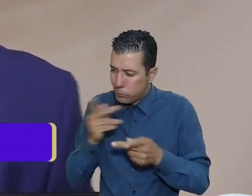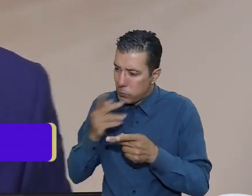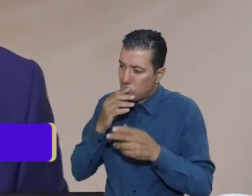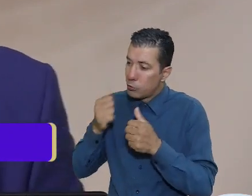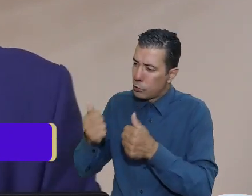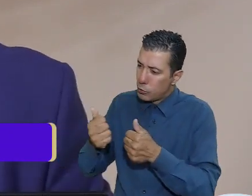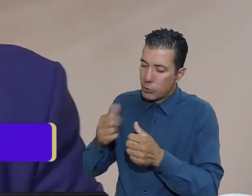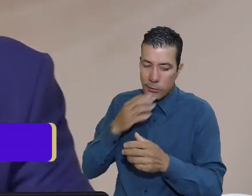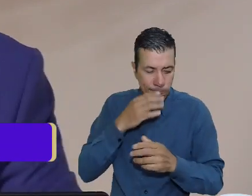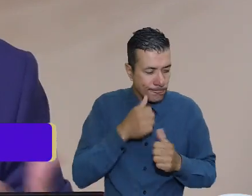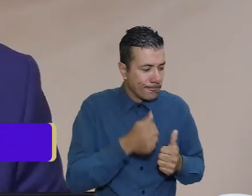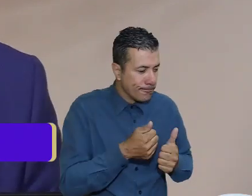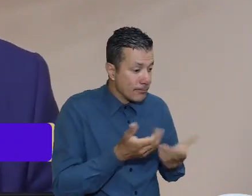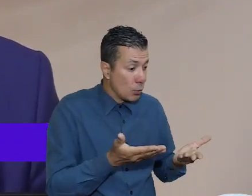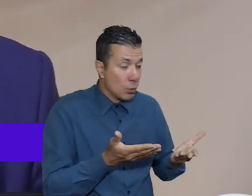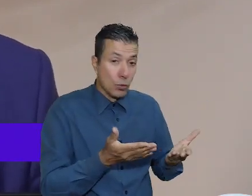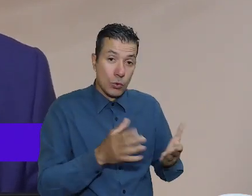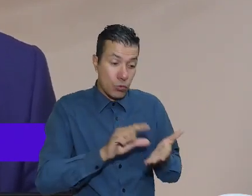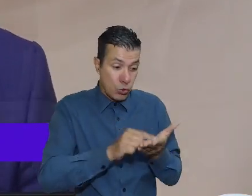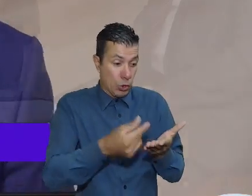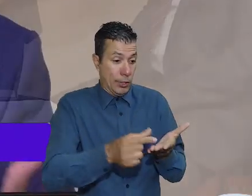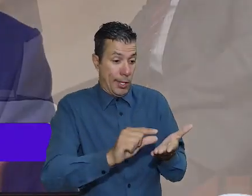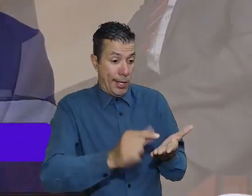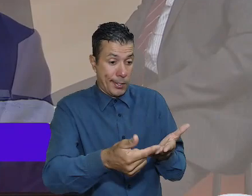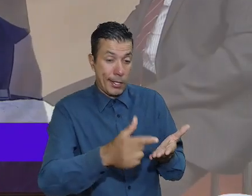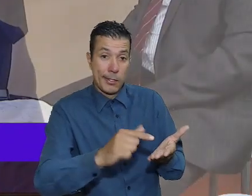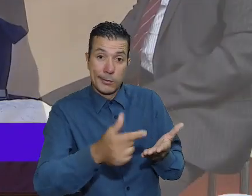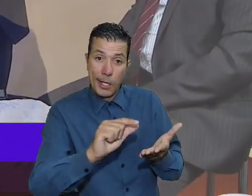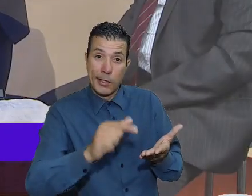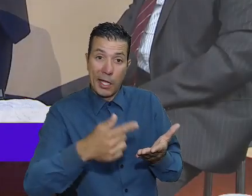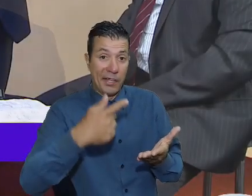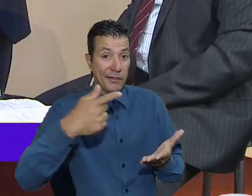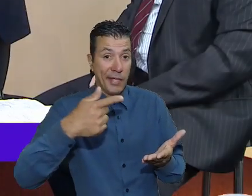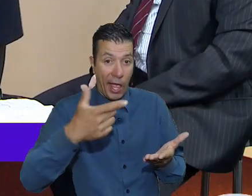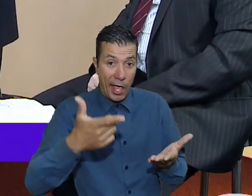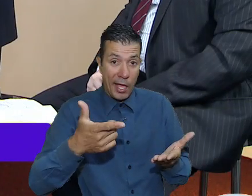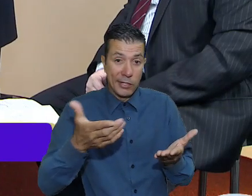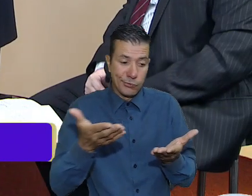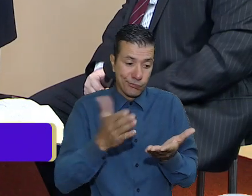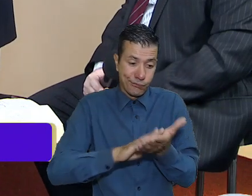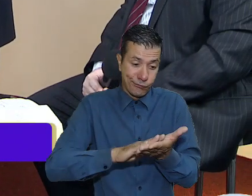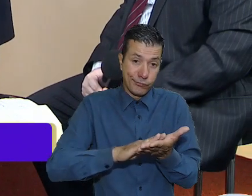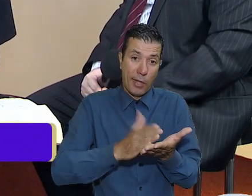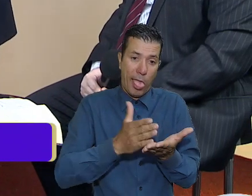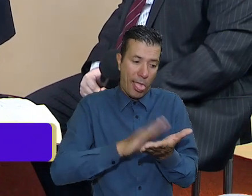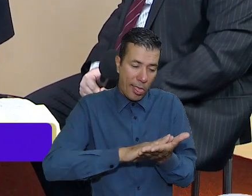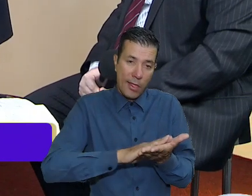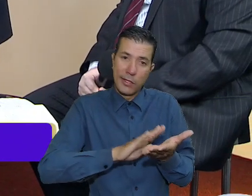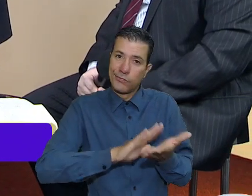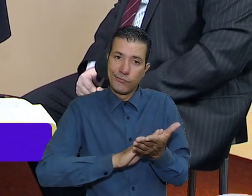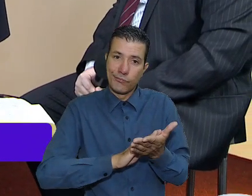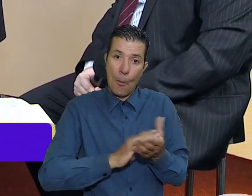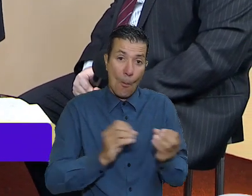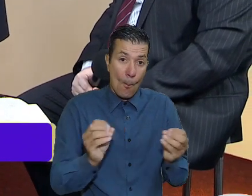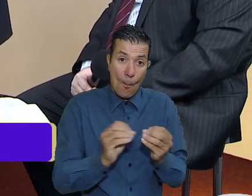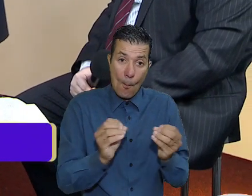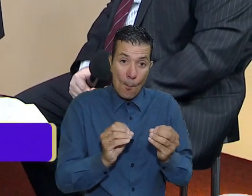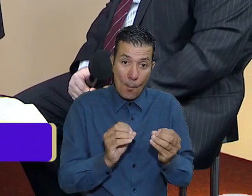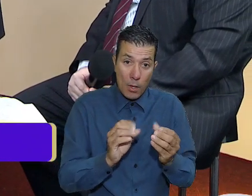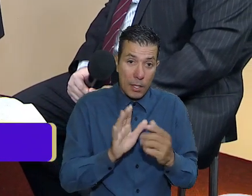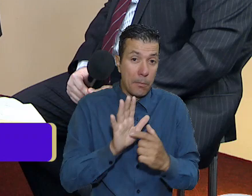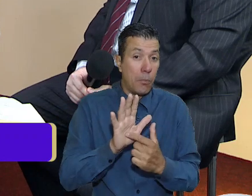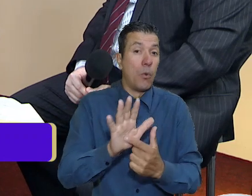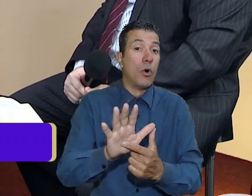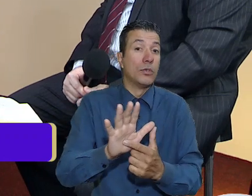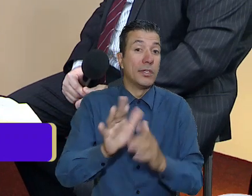poderosa, pastor Yuri. Os selos se abriram, um livro que aparentemente fechado na profecia não tinha solução, agora